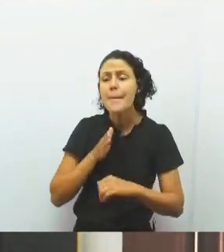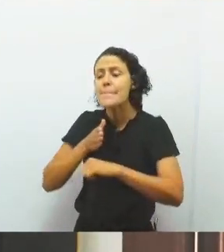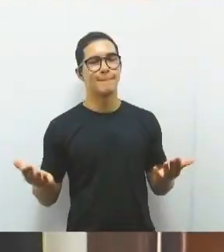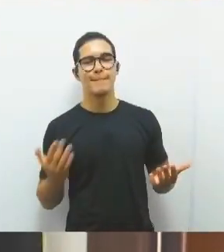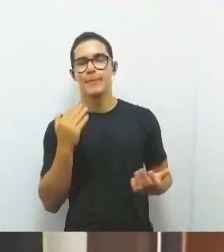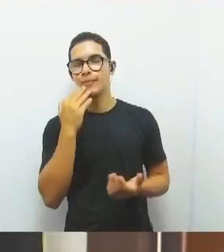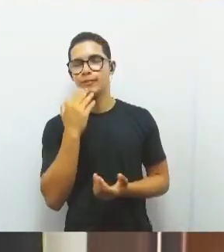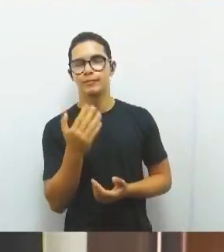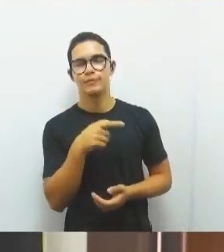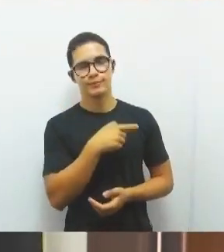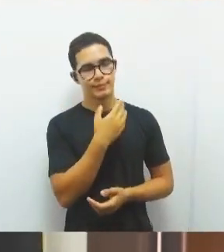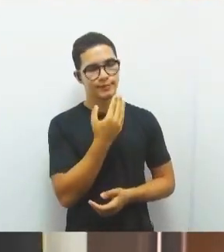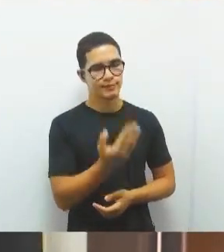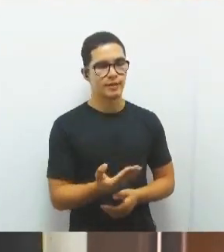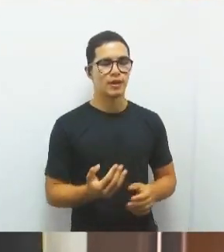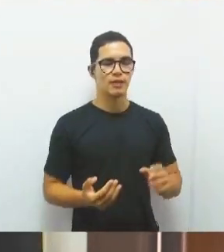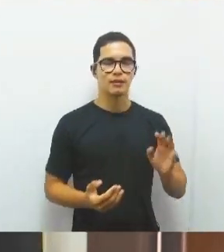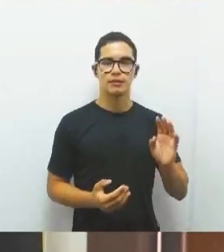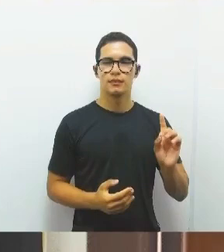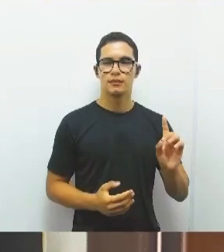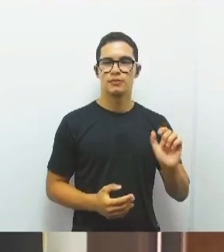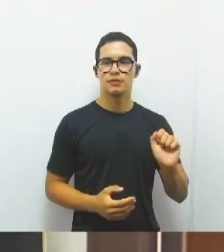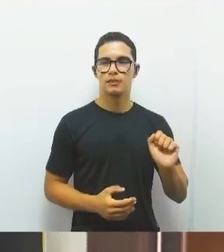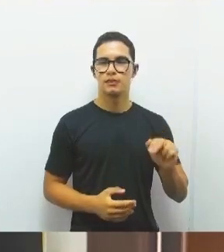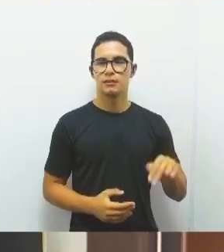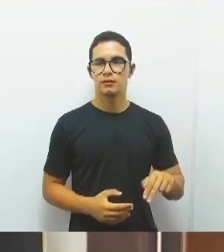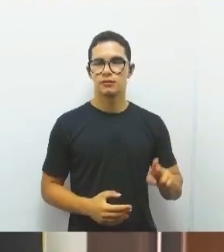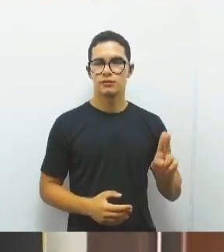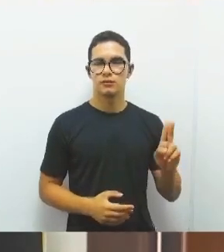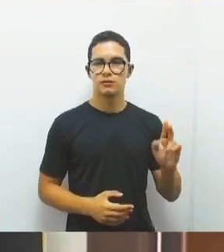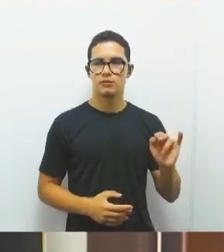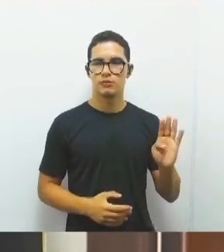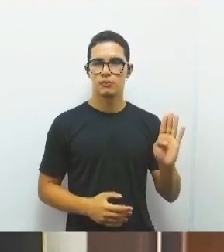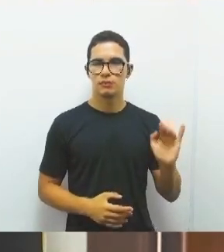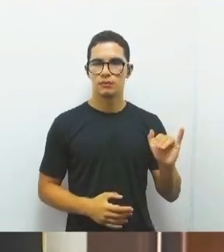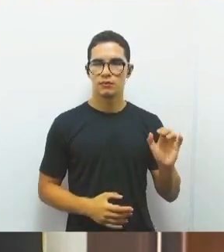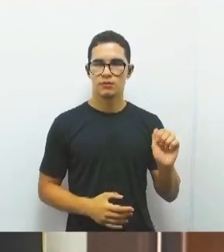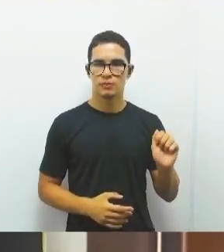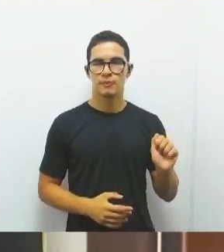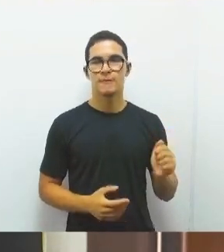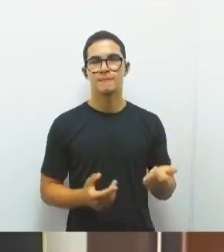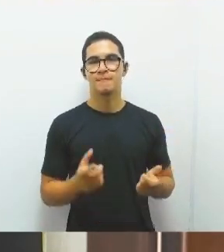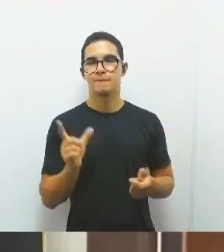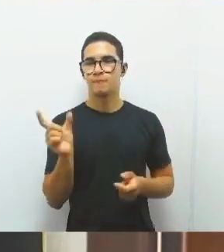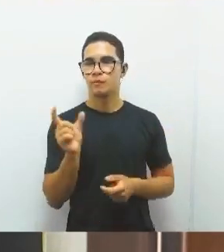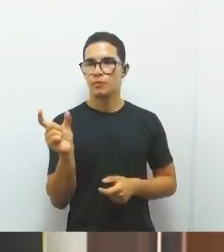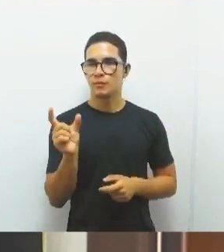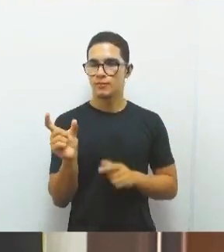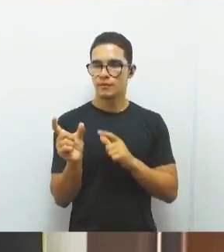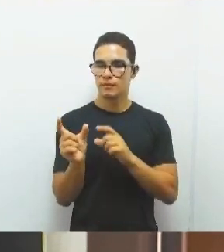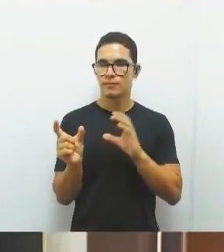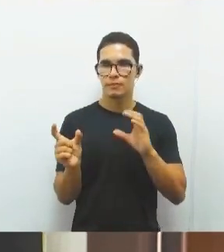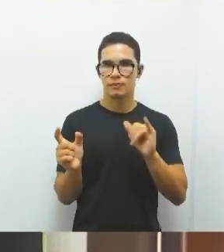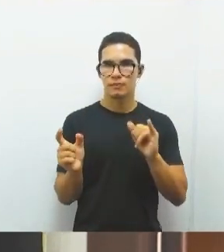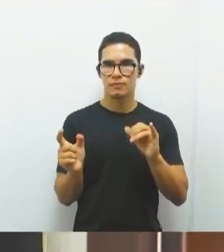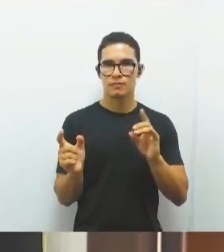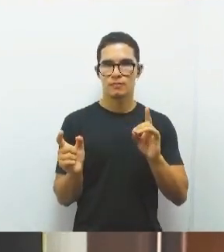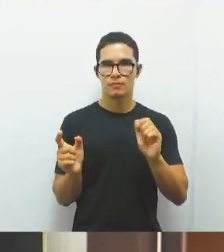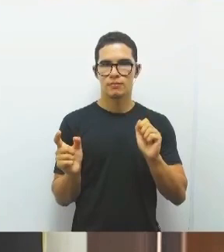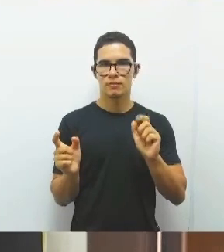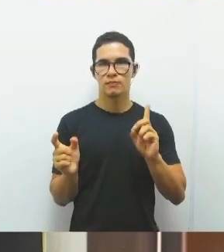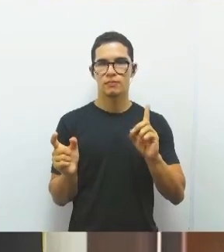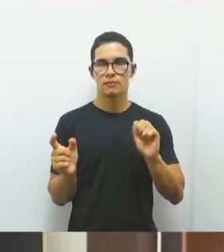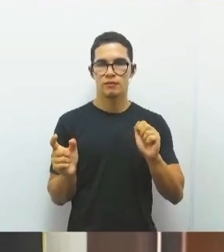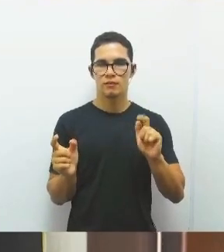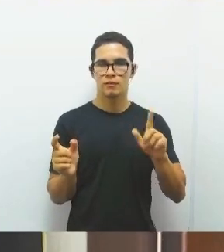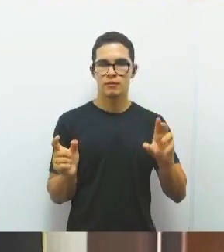Palmeiras a vereadora tit Brasil comentou sobre o programa passageiro cidadão uma das coisas que a gente mais solicitou dentro